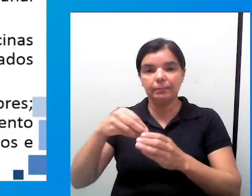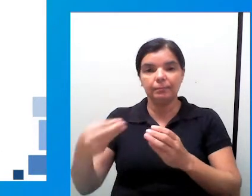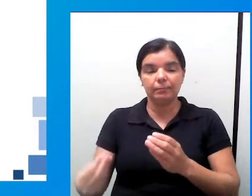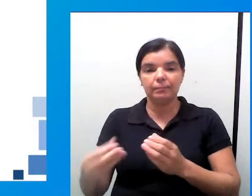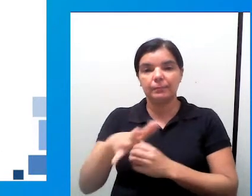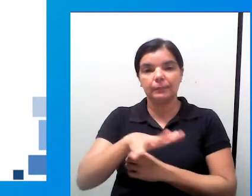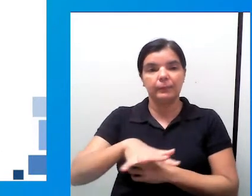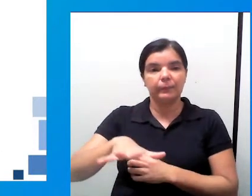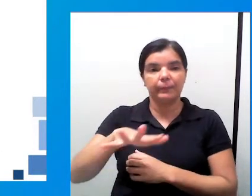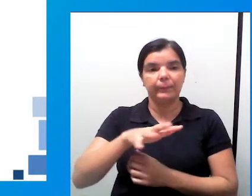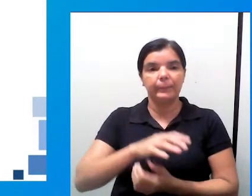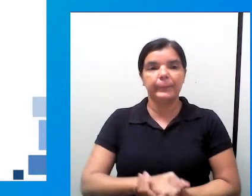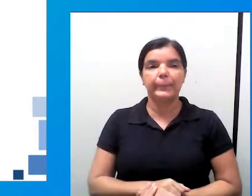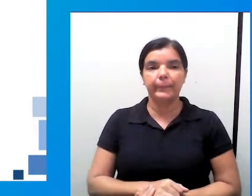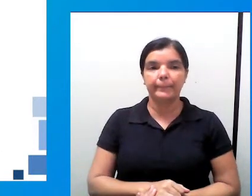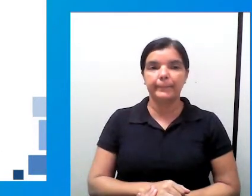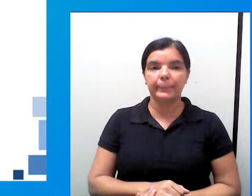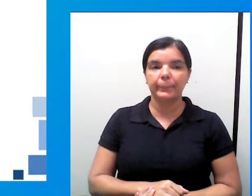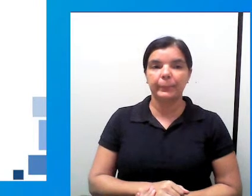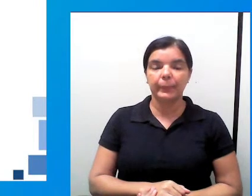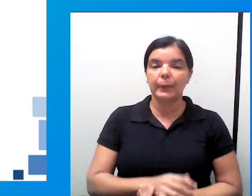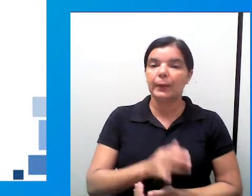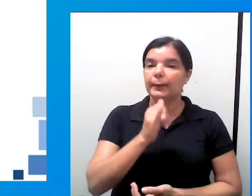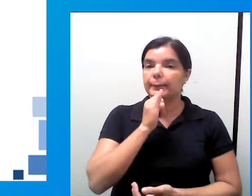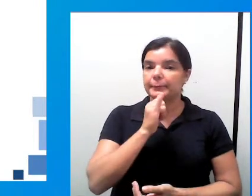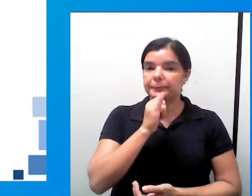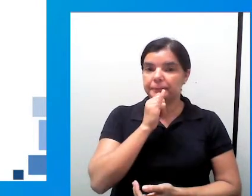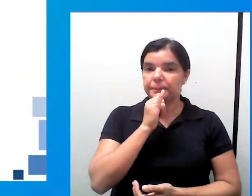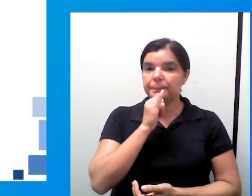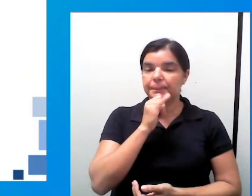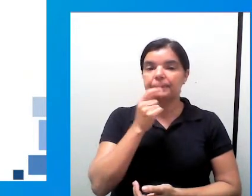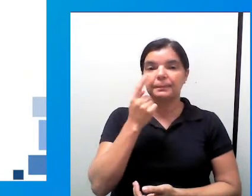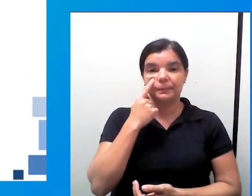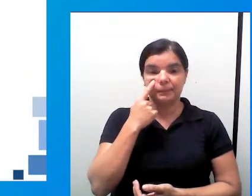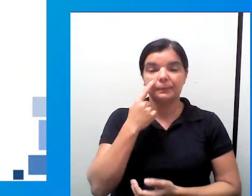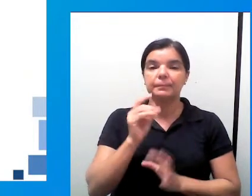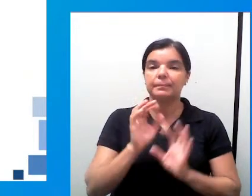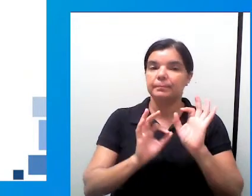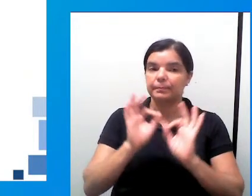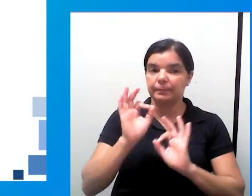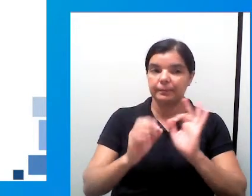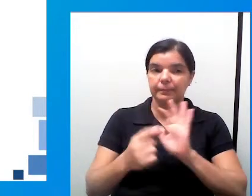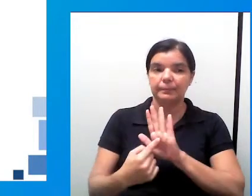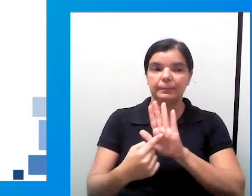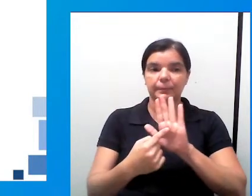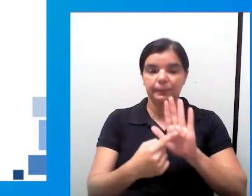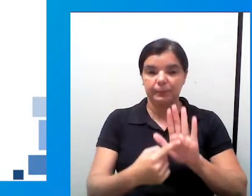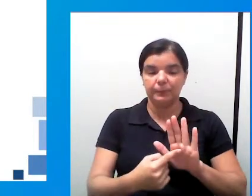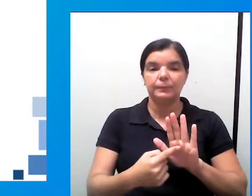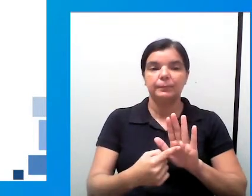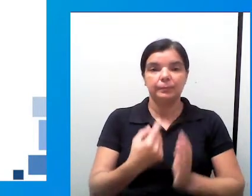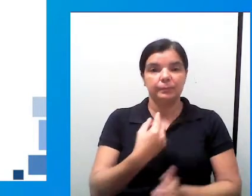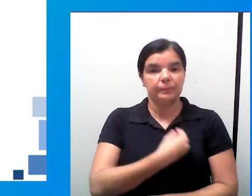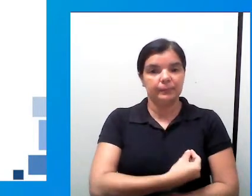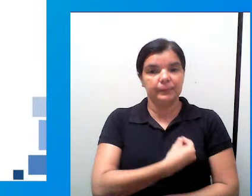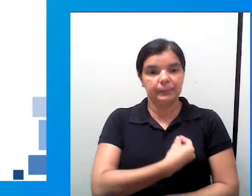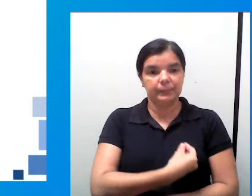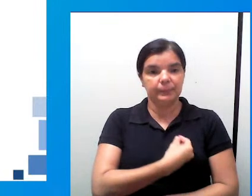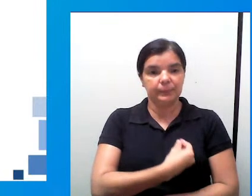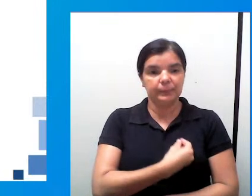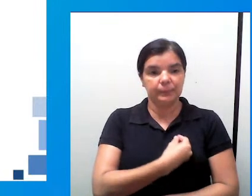geral. Aqui eu trouxe alguns exemplos do que nós viemos produzindo. Aqui é uma apresentação feita presencial no último